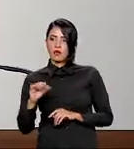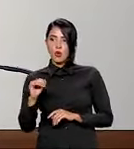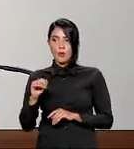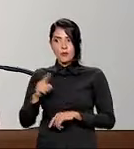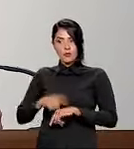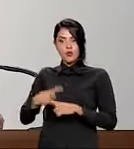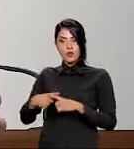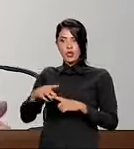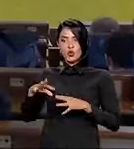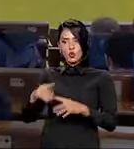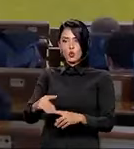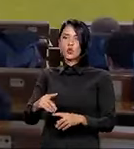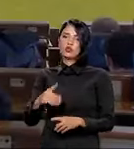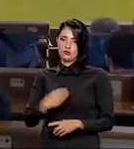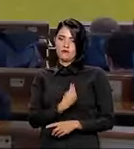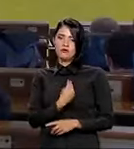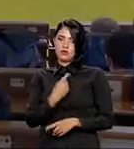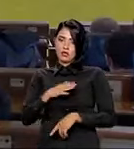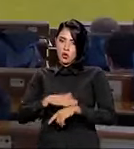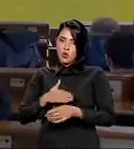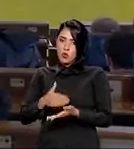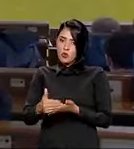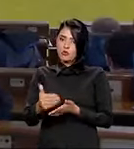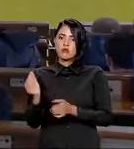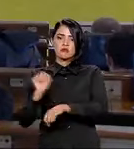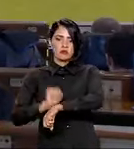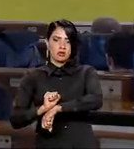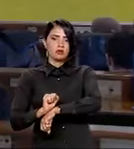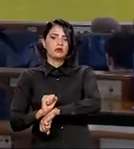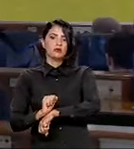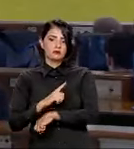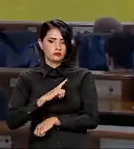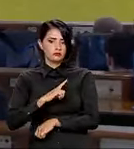tudo na vida tem hora de começar e hora de parar.